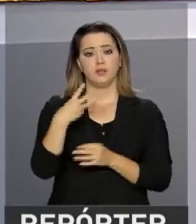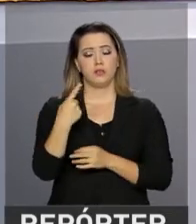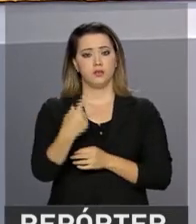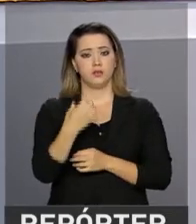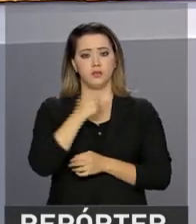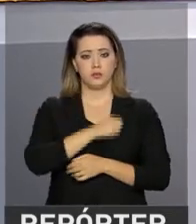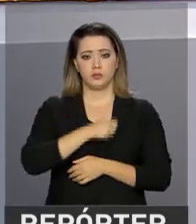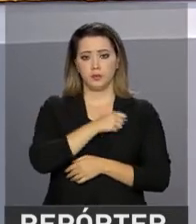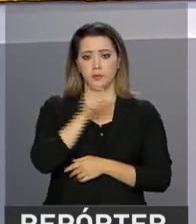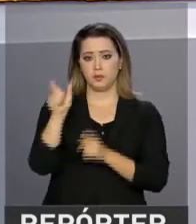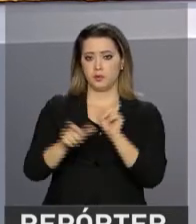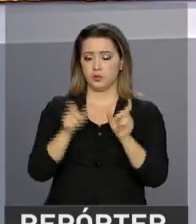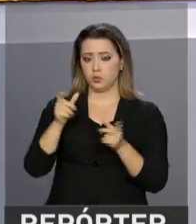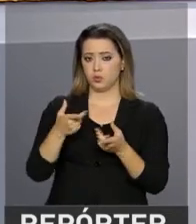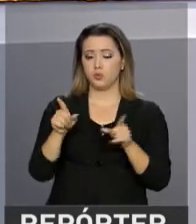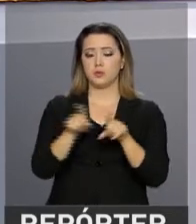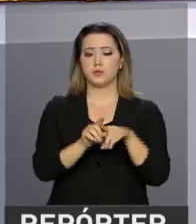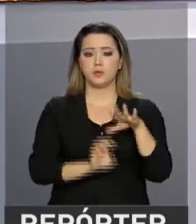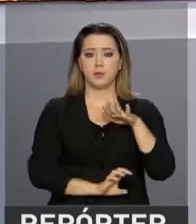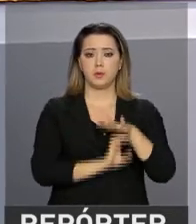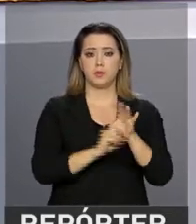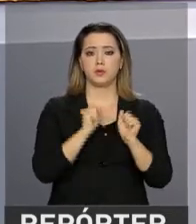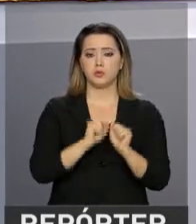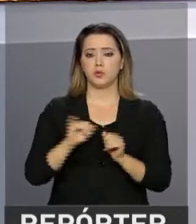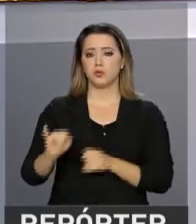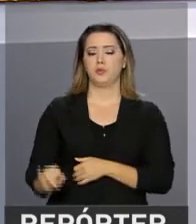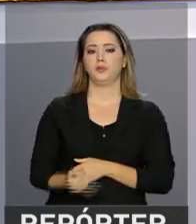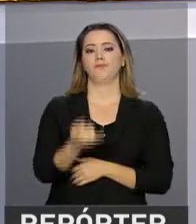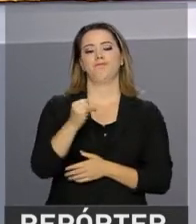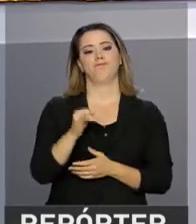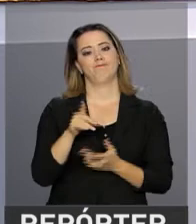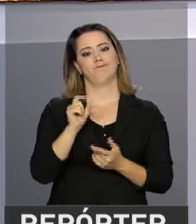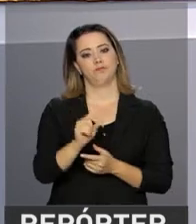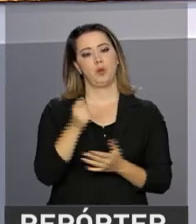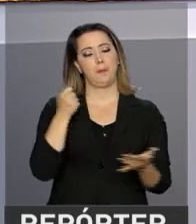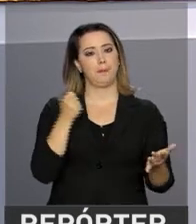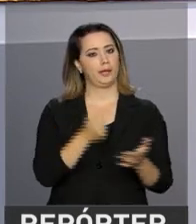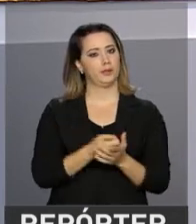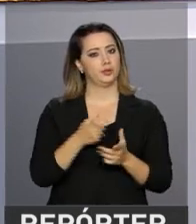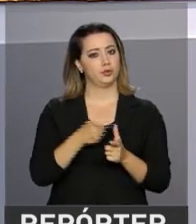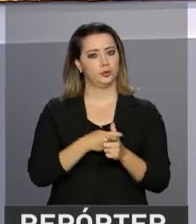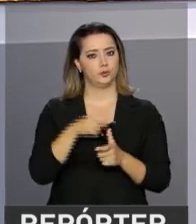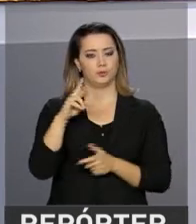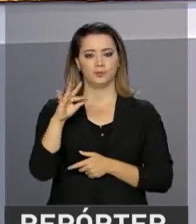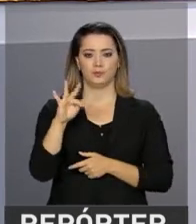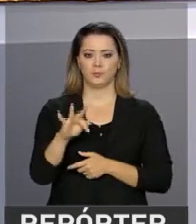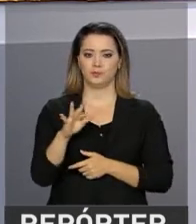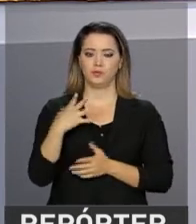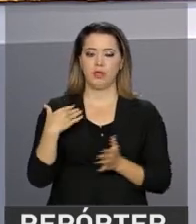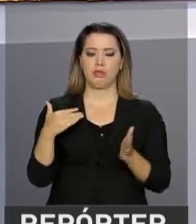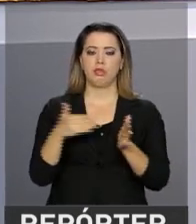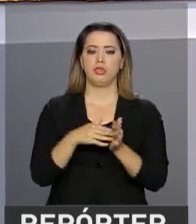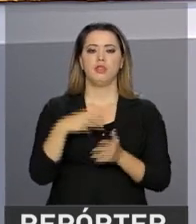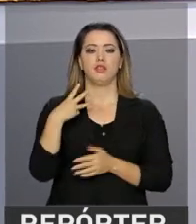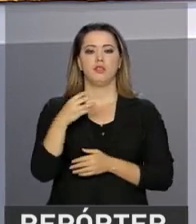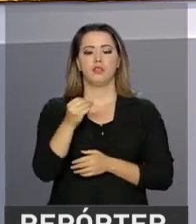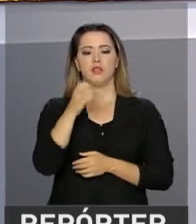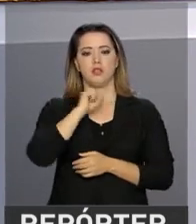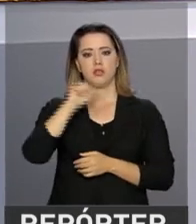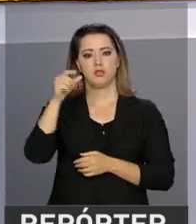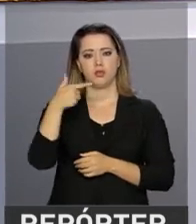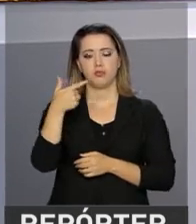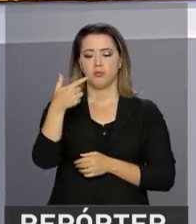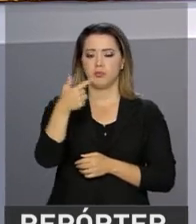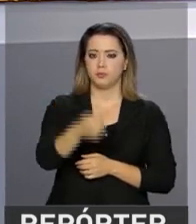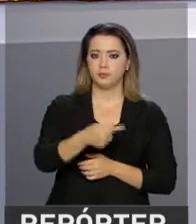pessoas físicas ou jurídicas podem aproveitar o programa para quitar dívidas com a receita vencidas até 30 de abril de